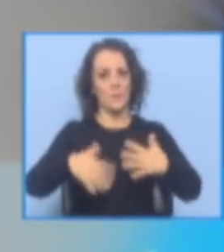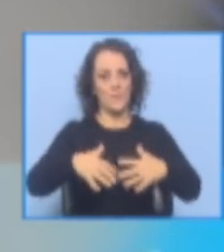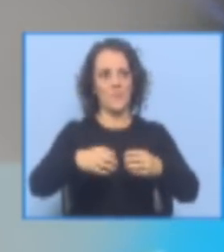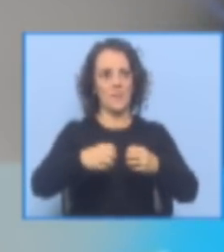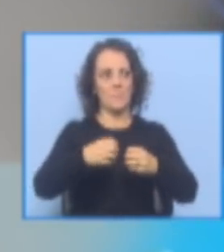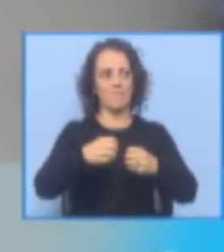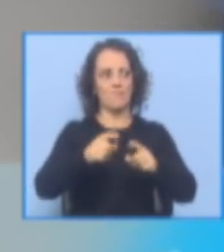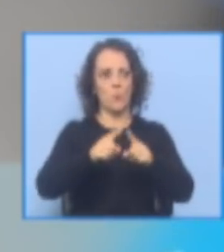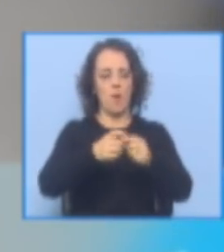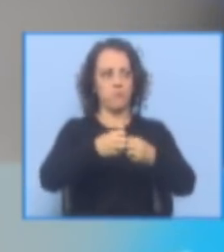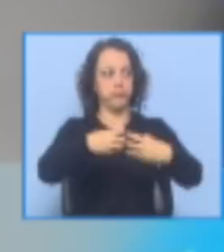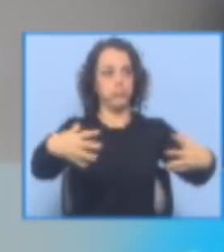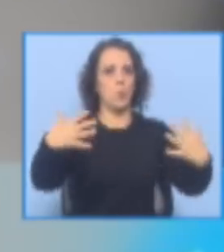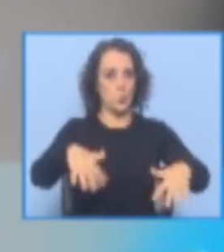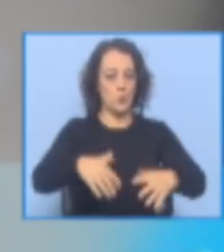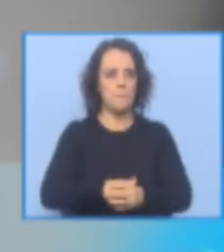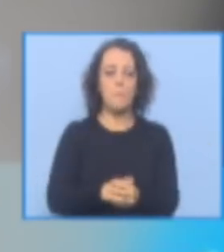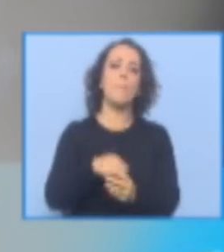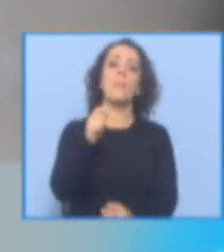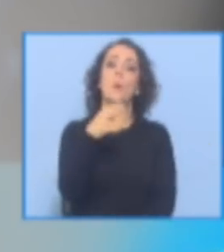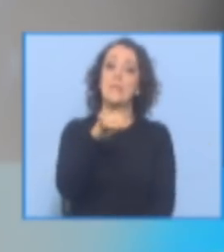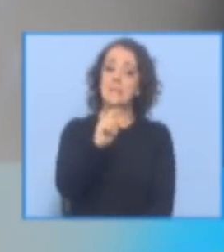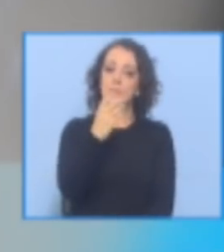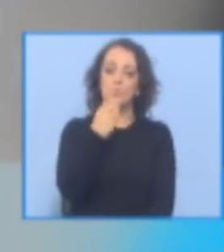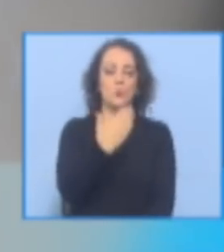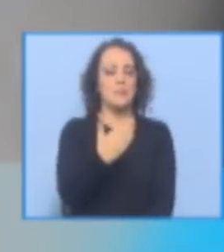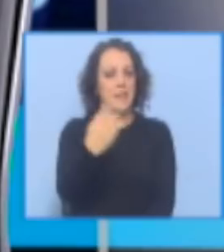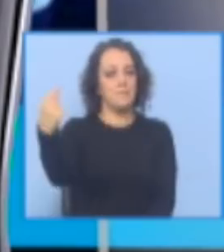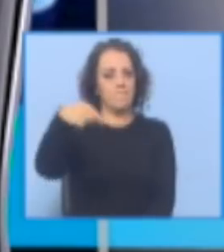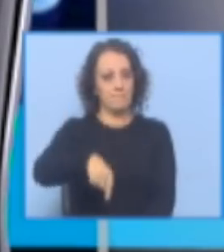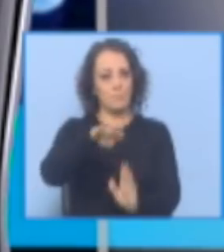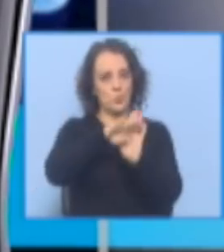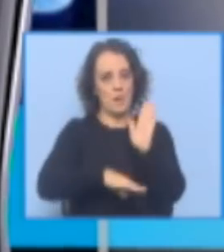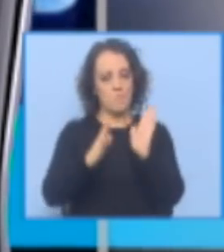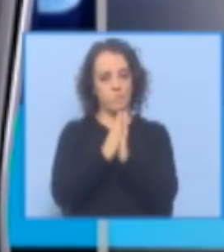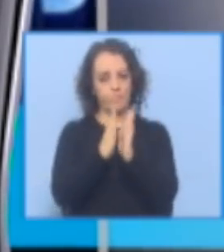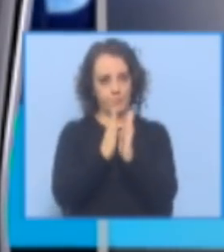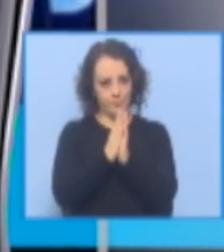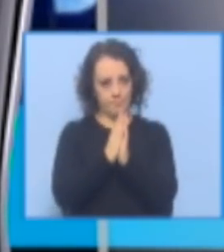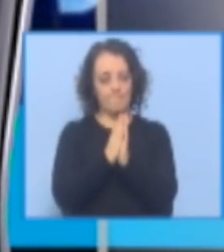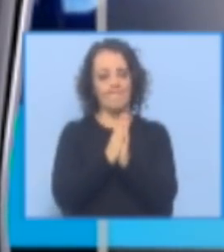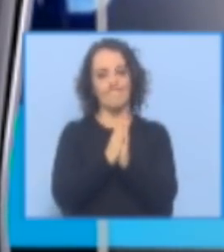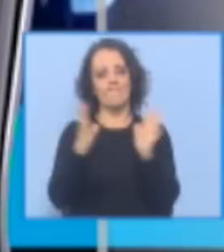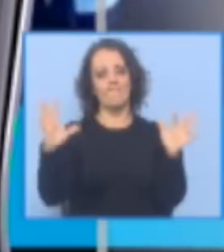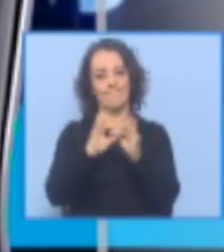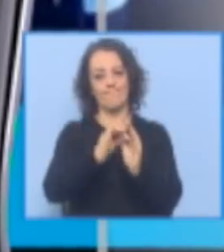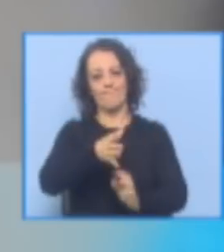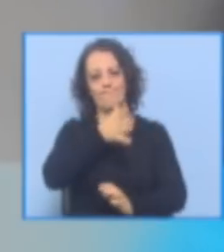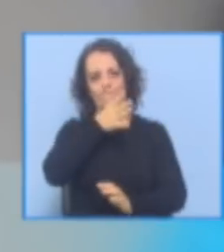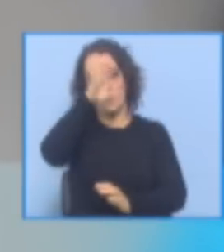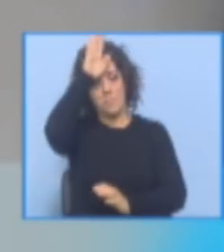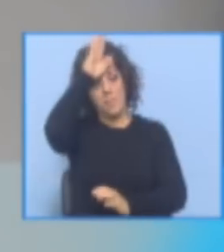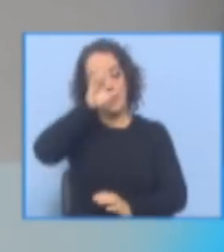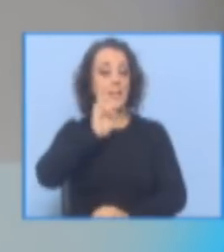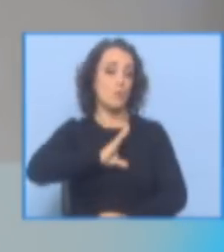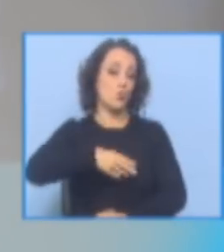movediços, terras muito movediças. Sim. Que enfrentamos. Eunice Lourenço, muito obrigado por apresentares aqui no programa Eclésia a mensagem do Papa para o Dia Mundial da Paz,